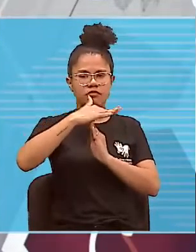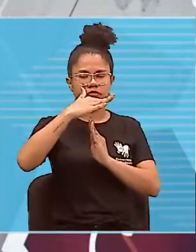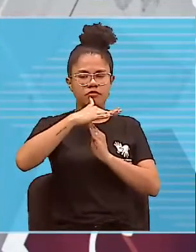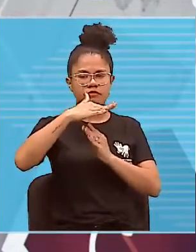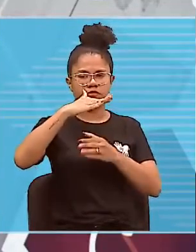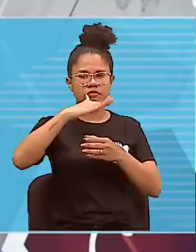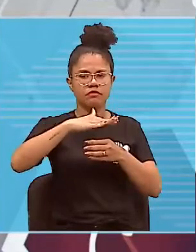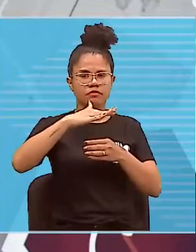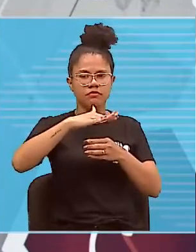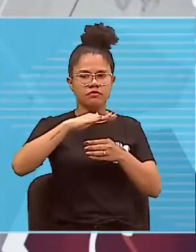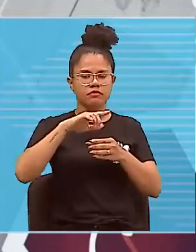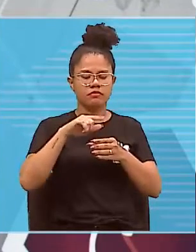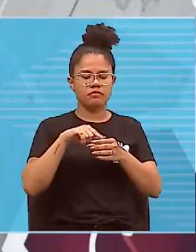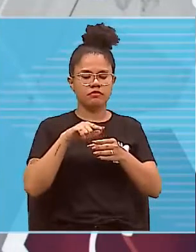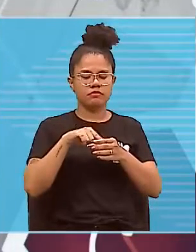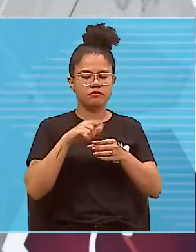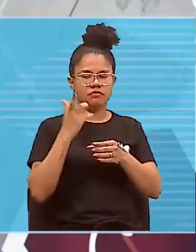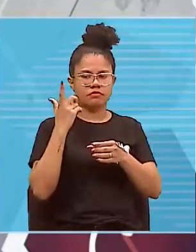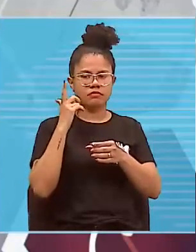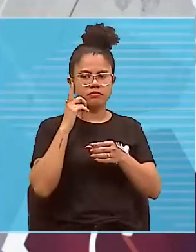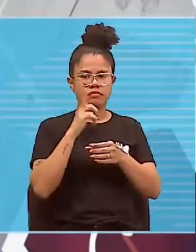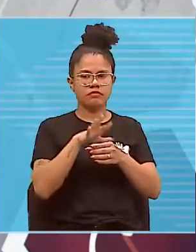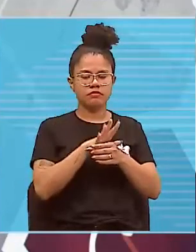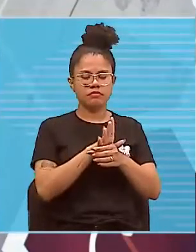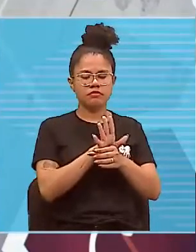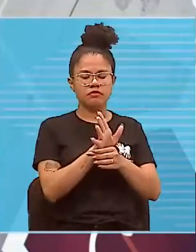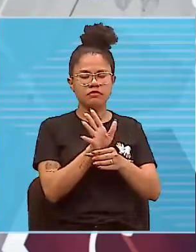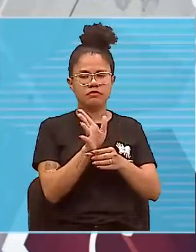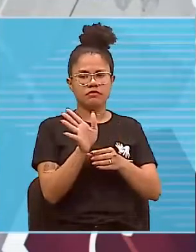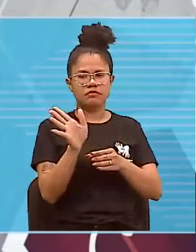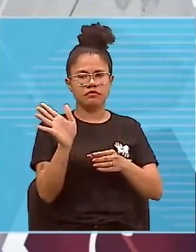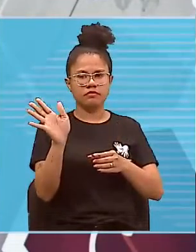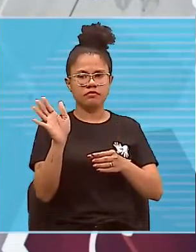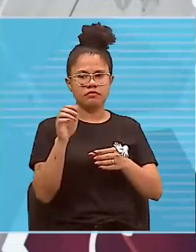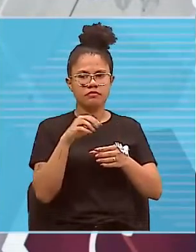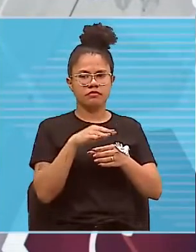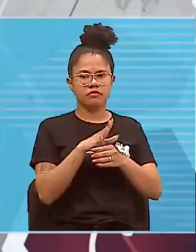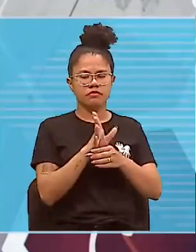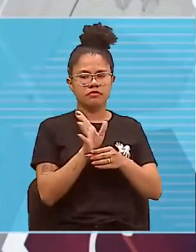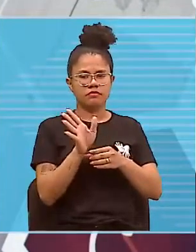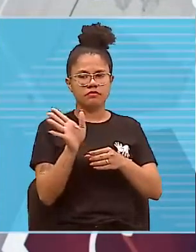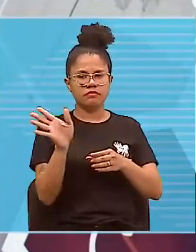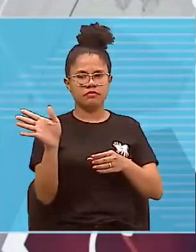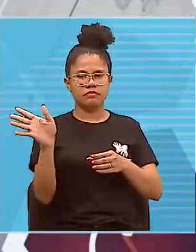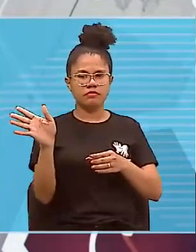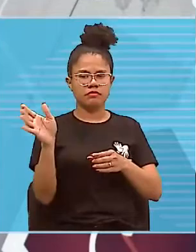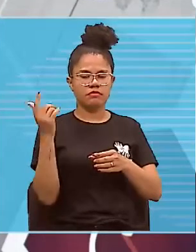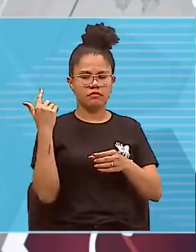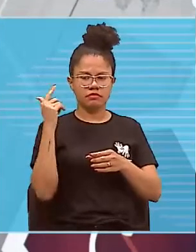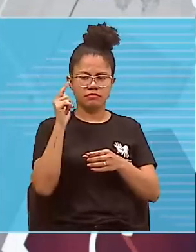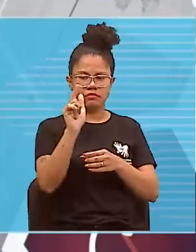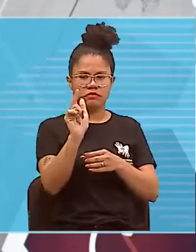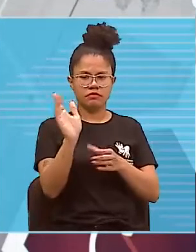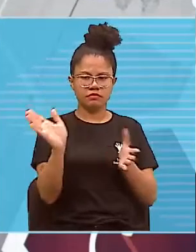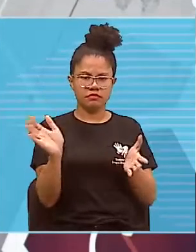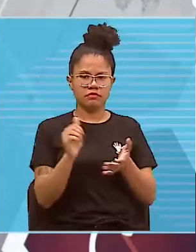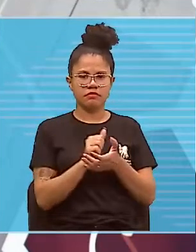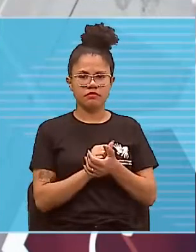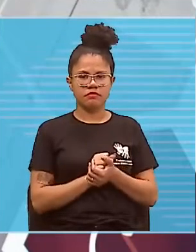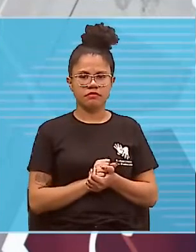essas ondas elas vão conseguir desviar esse obstáculo e continuar a sua transmissão